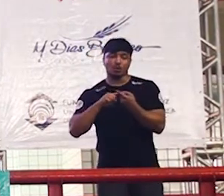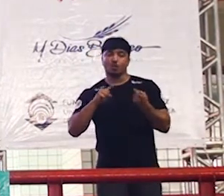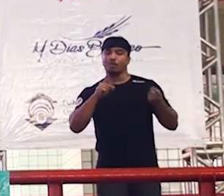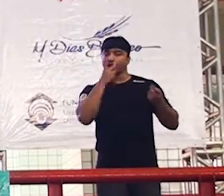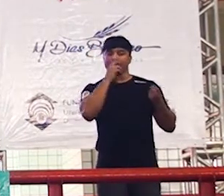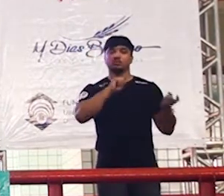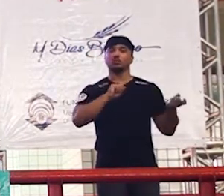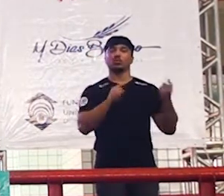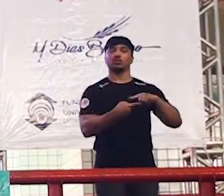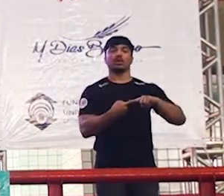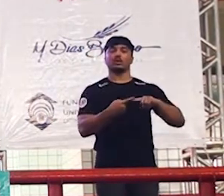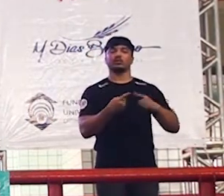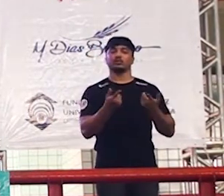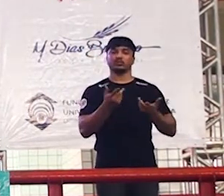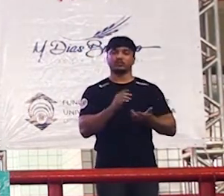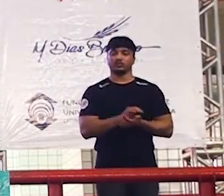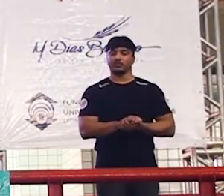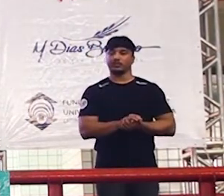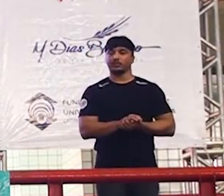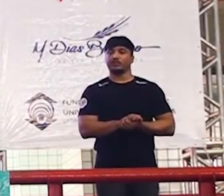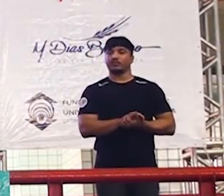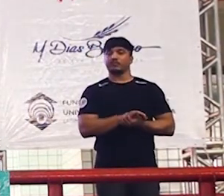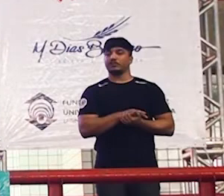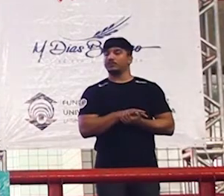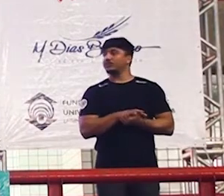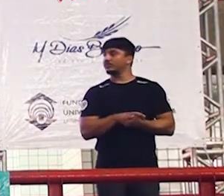daquilo que diz.